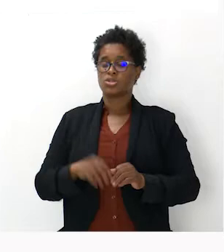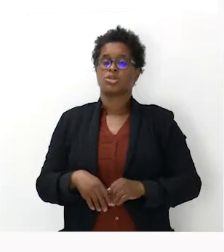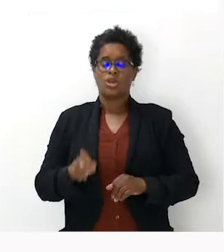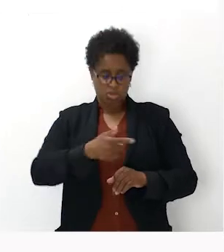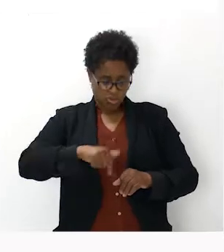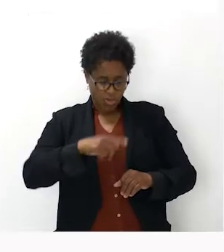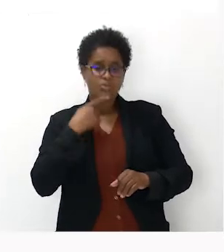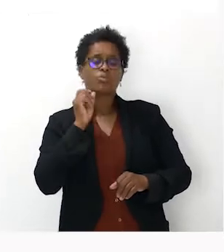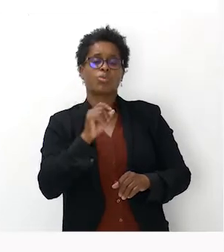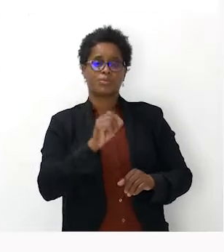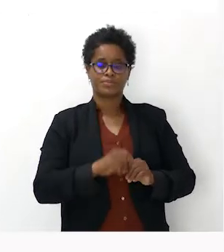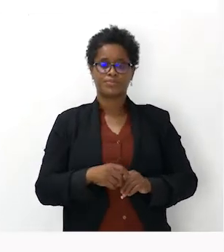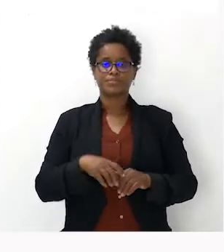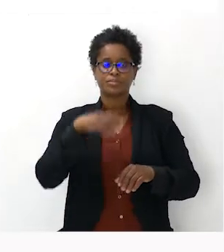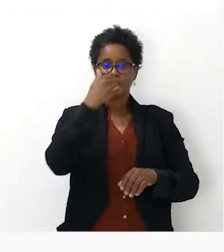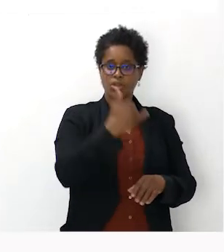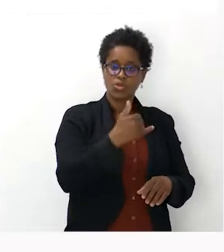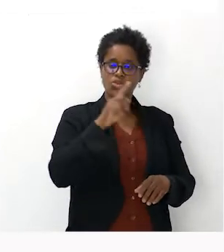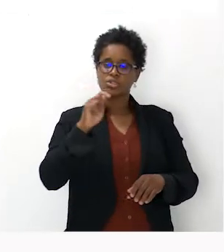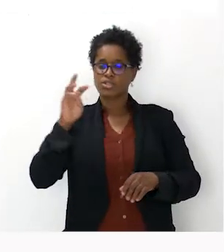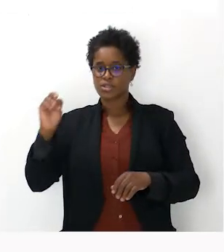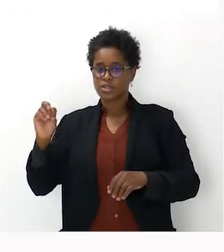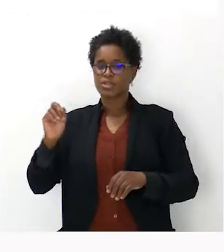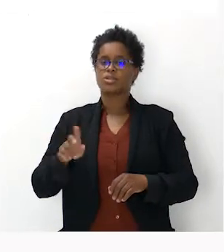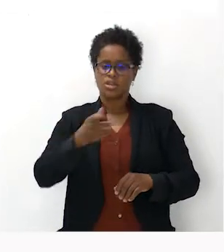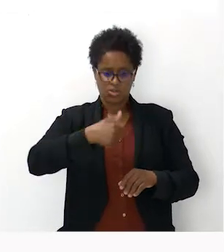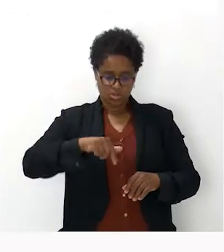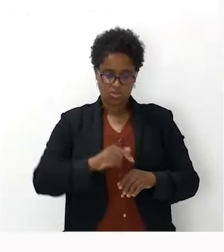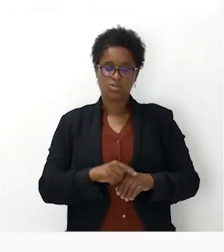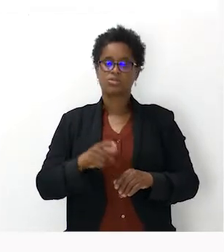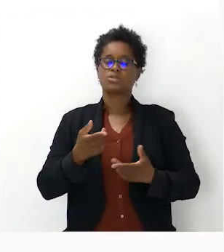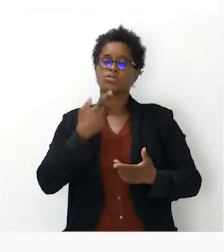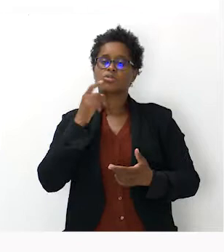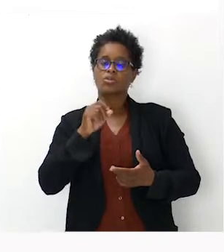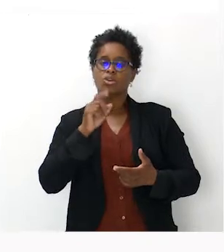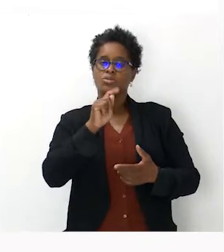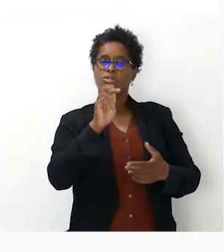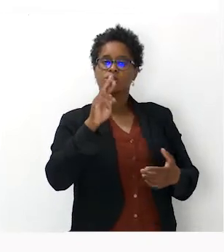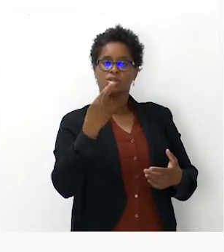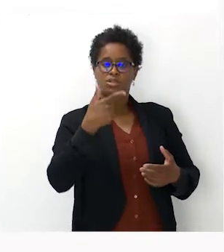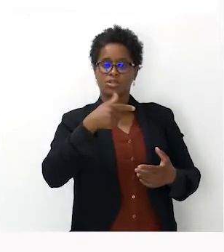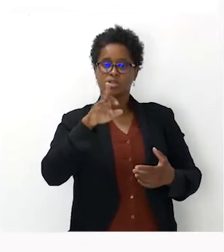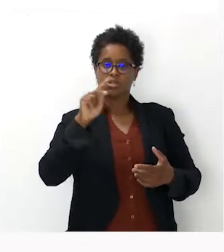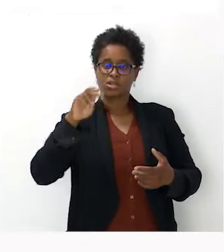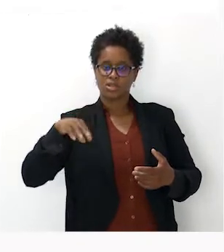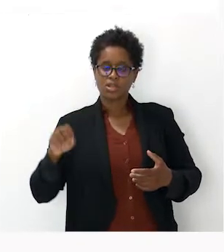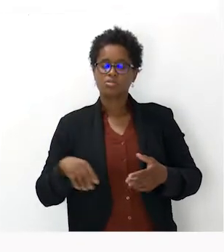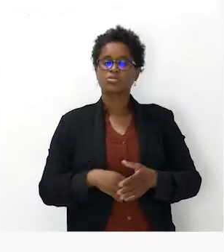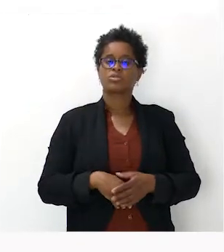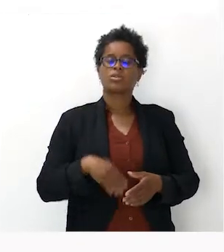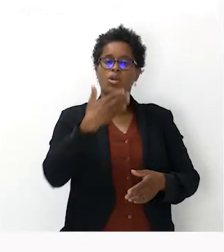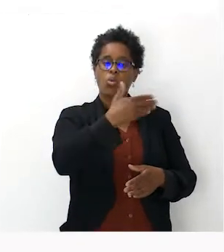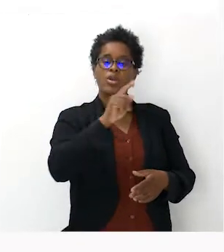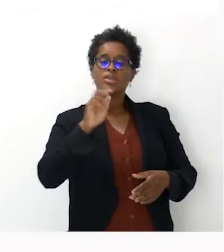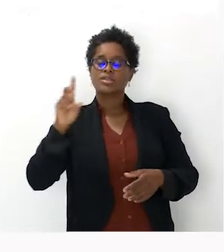Nós chamamos 2 e 3, nós os chamamos de extremos, e 1 e